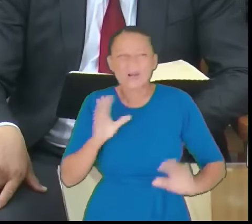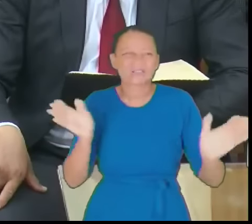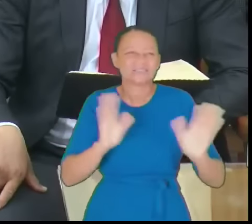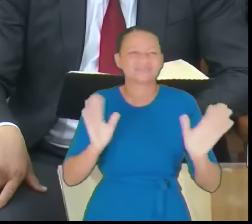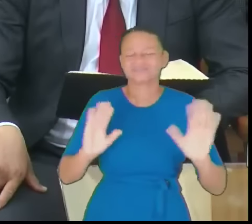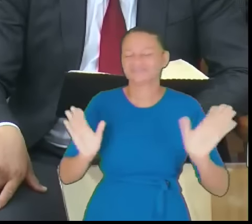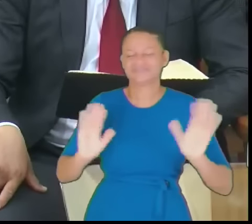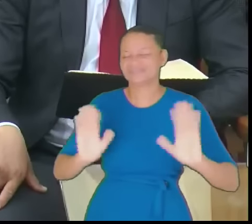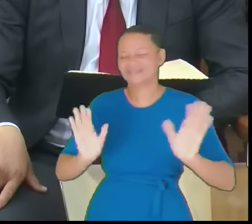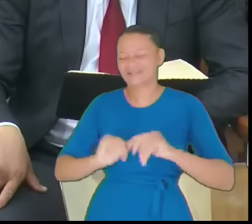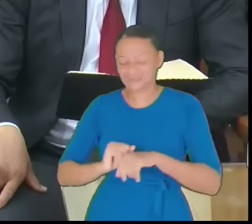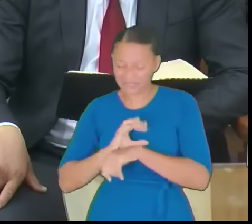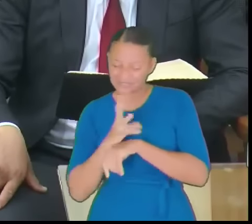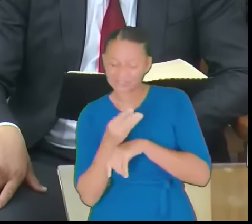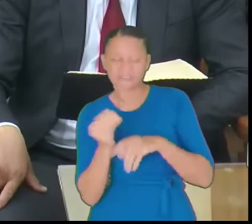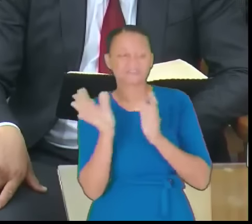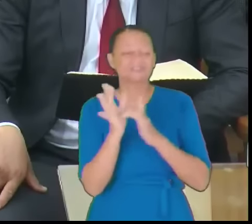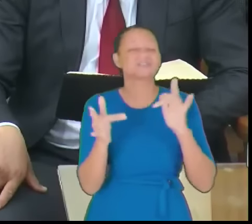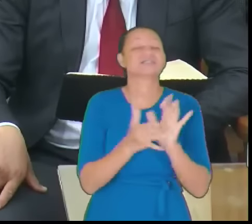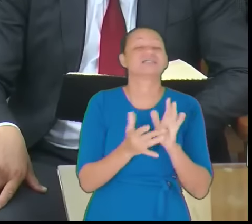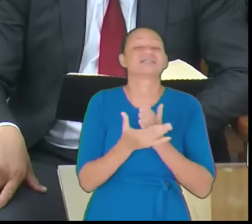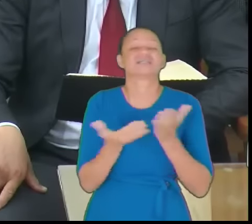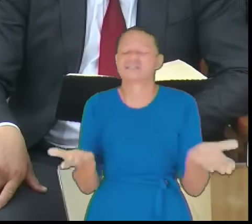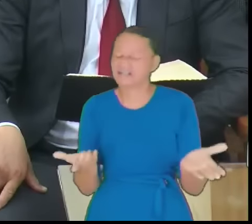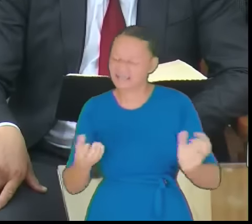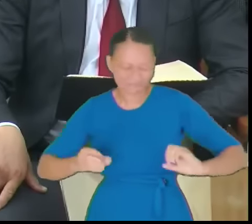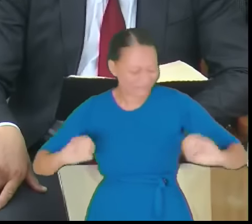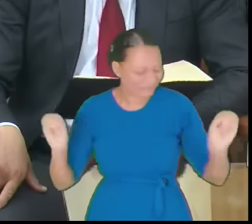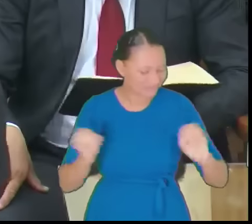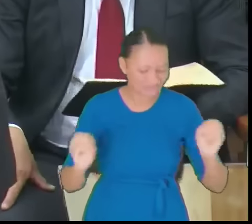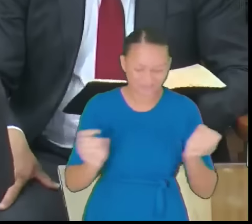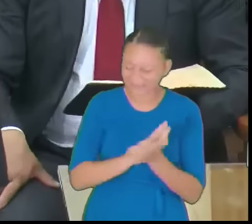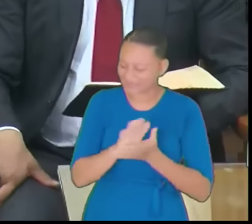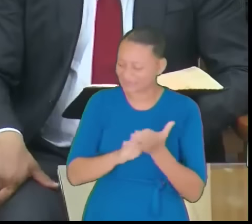de Jesus, porque a igreja de Jesus é sem mácula.